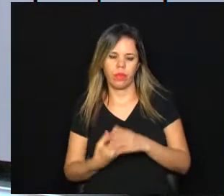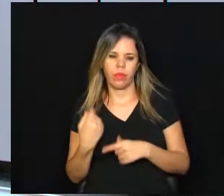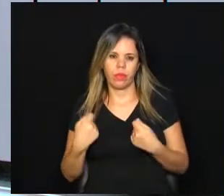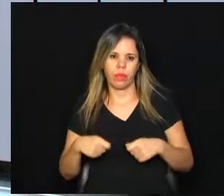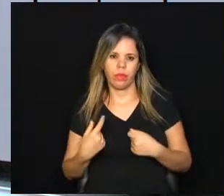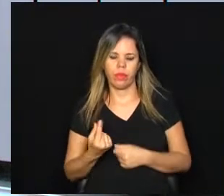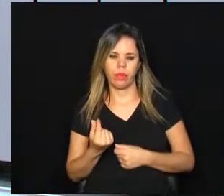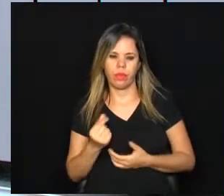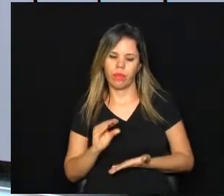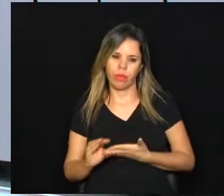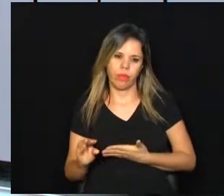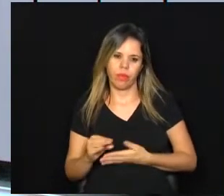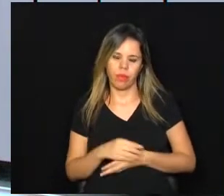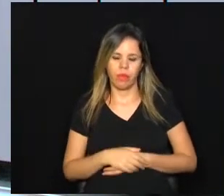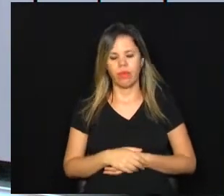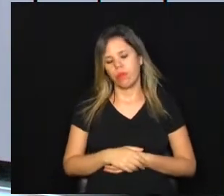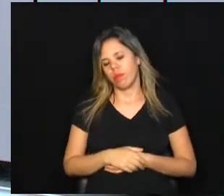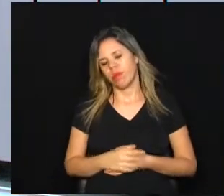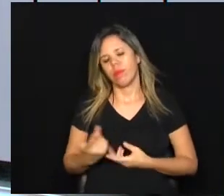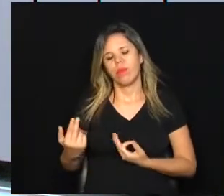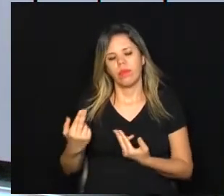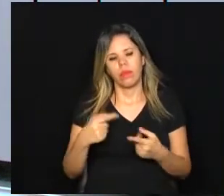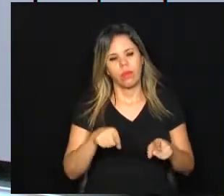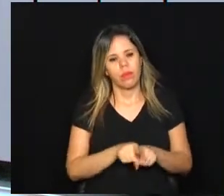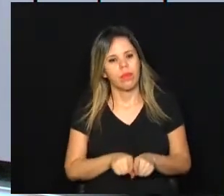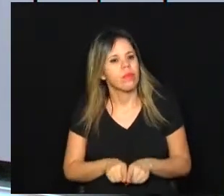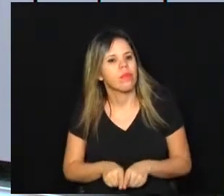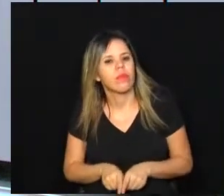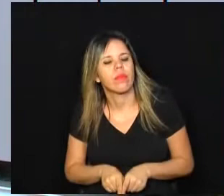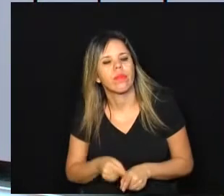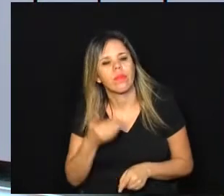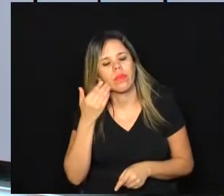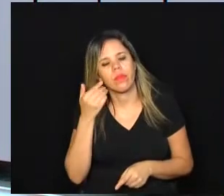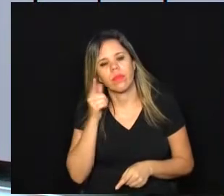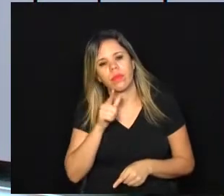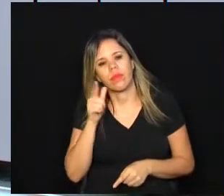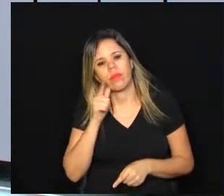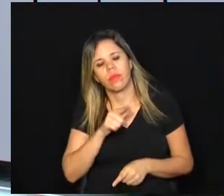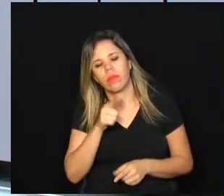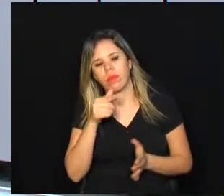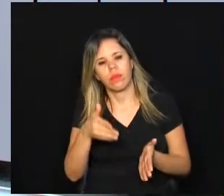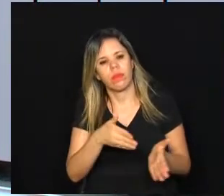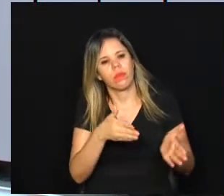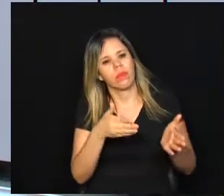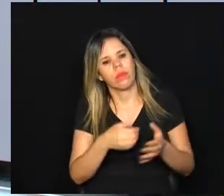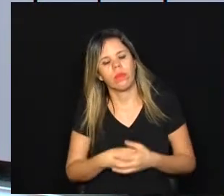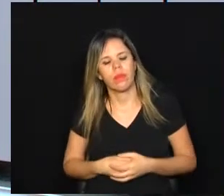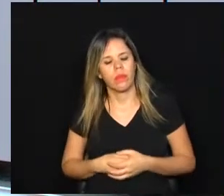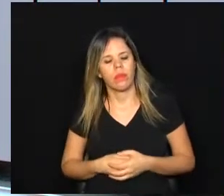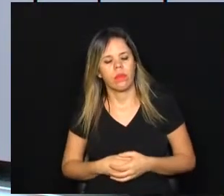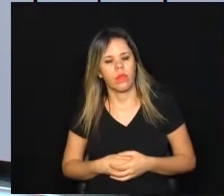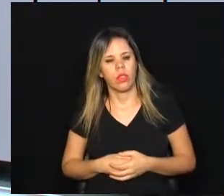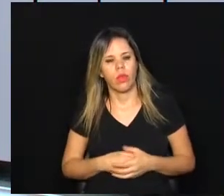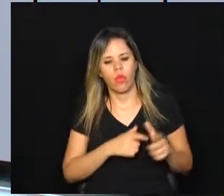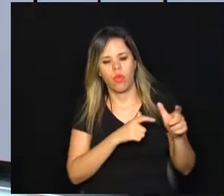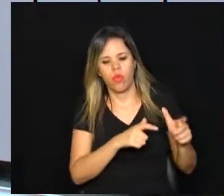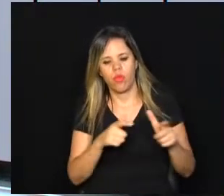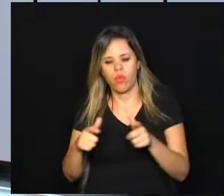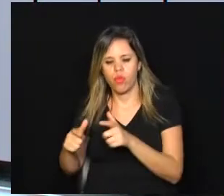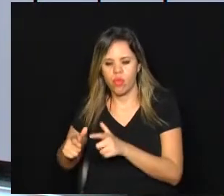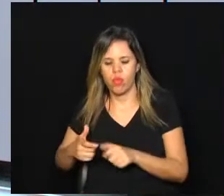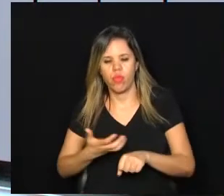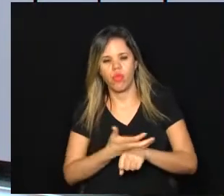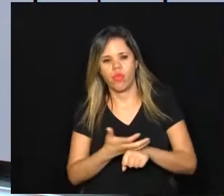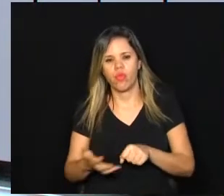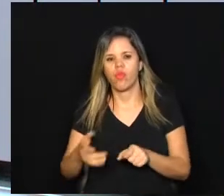de investimento, assim como a preservação e recuperação desses mananciais nas áreas agrícolas. Em Campinas,